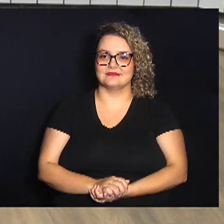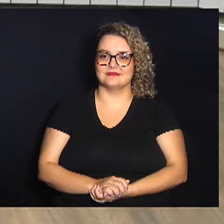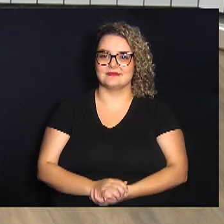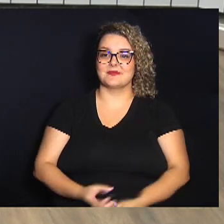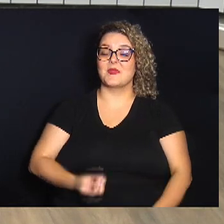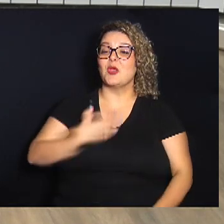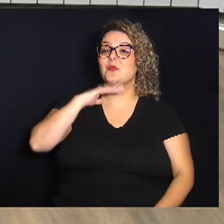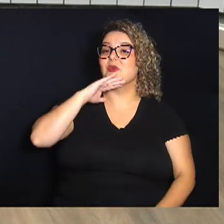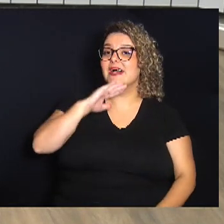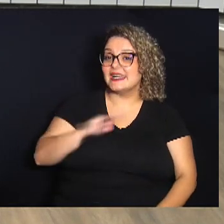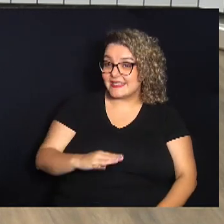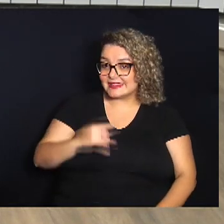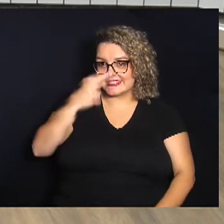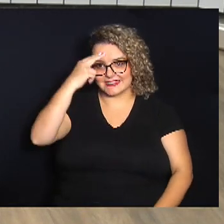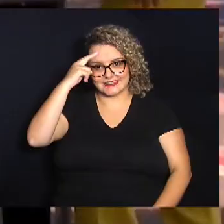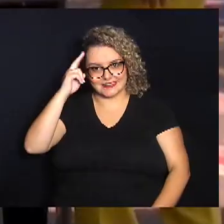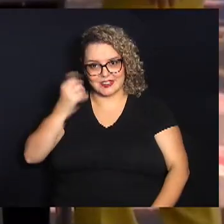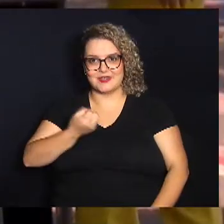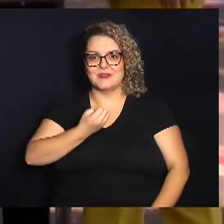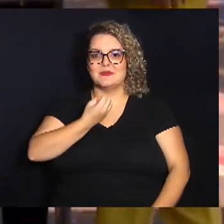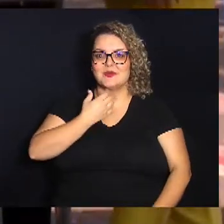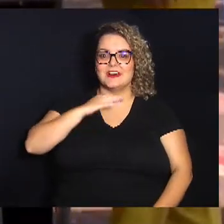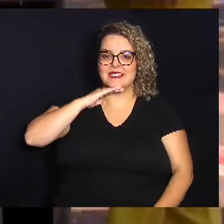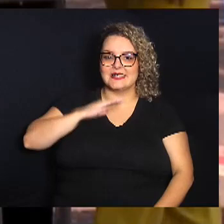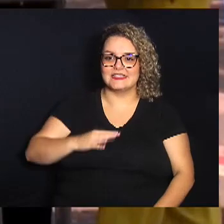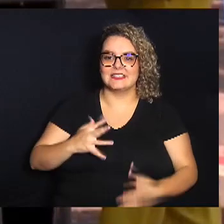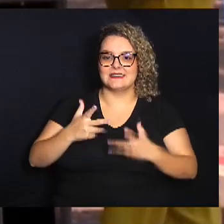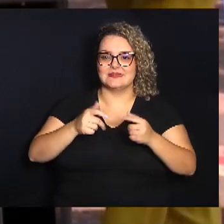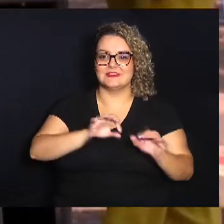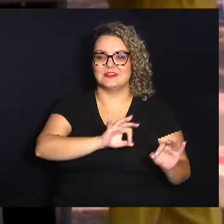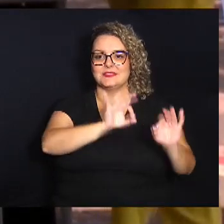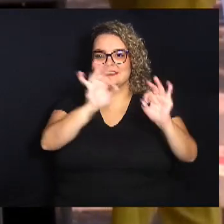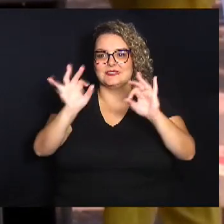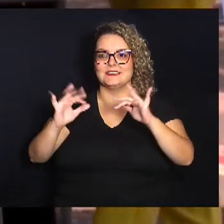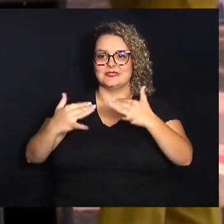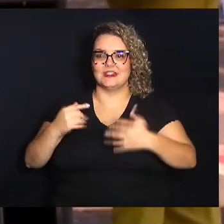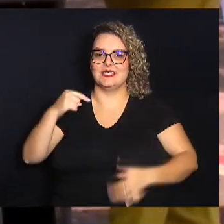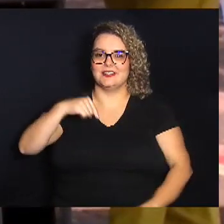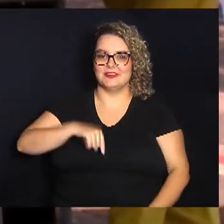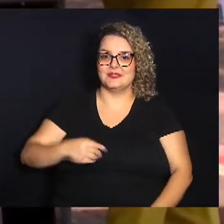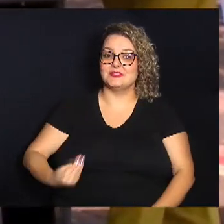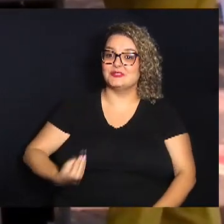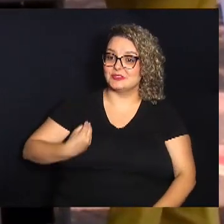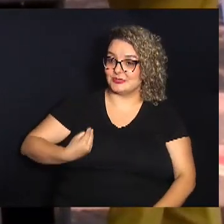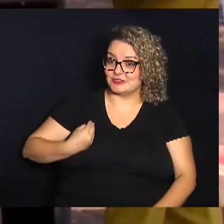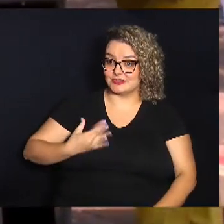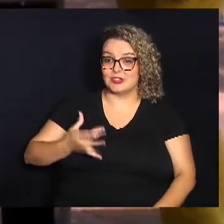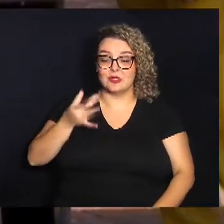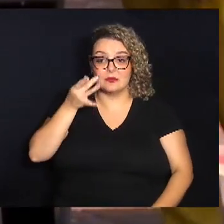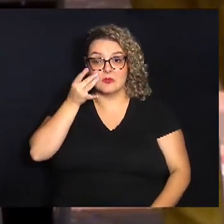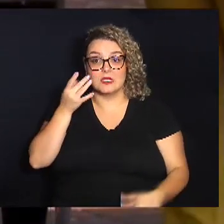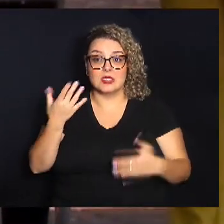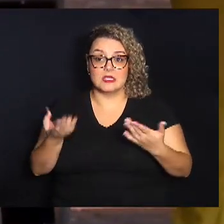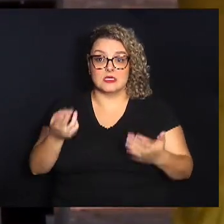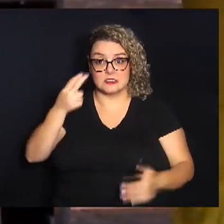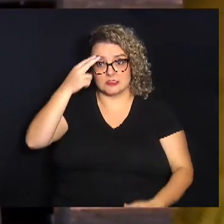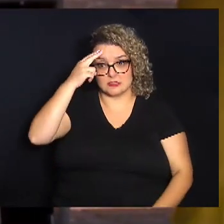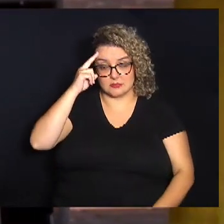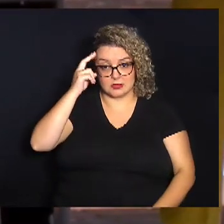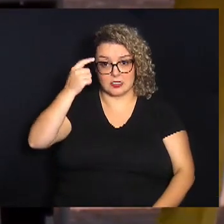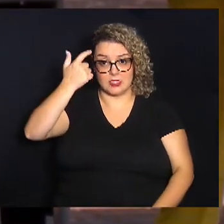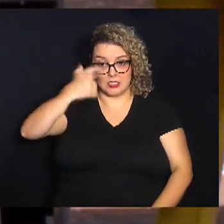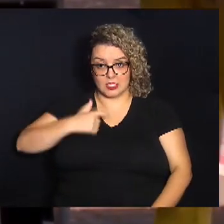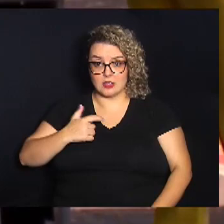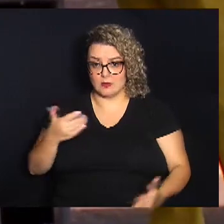Boa tarde, Gabriel. Boa tarde a todo mundo que nos acompanha aqui no Ao Vivo. E assim, Gabriel, eu estava aqui